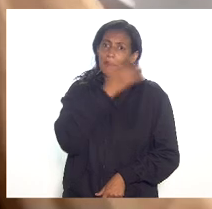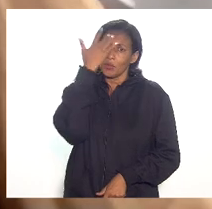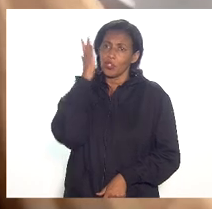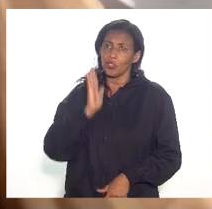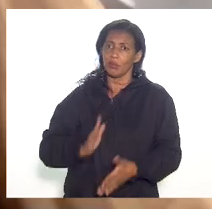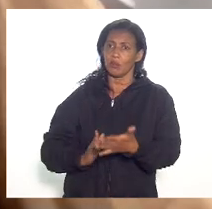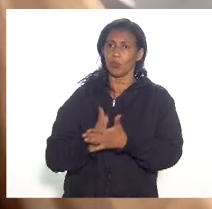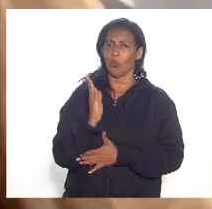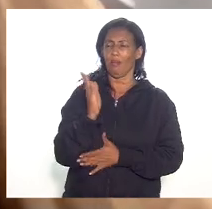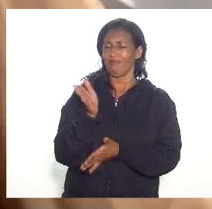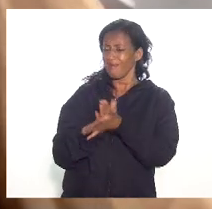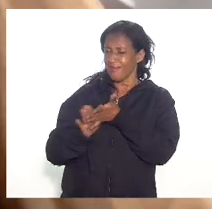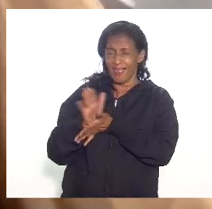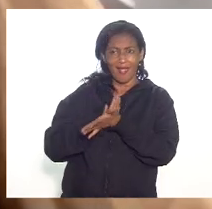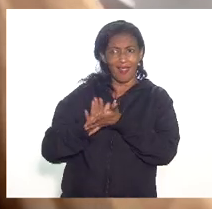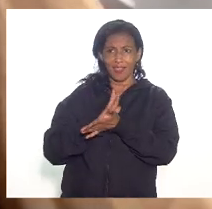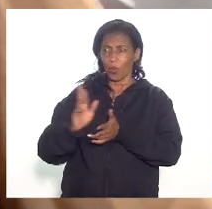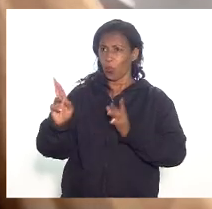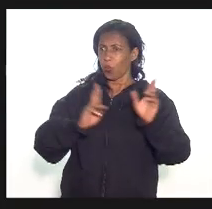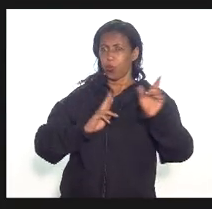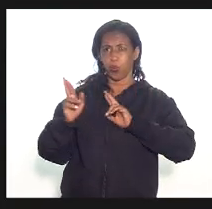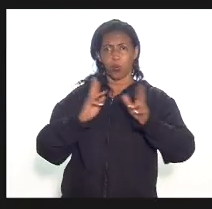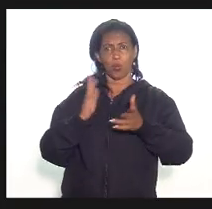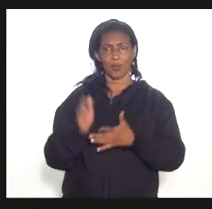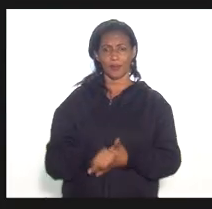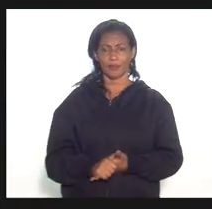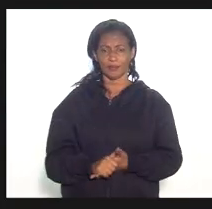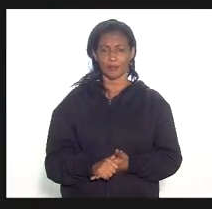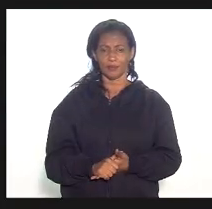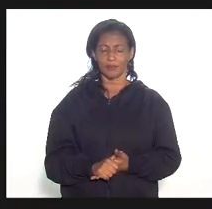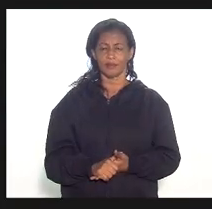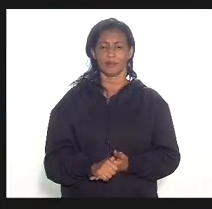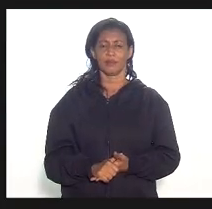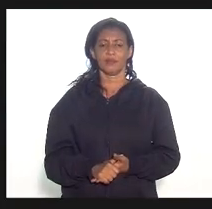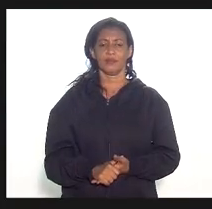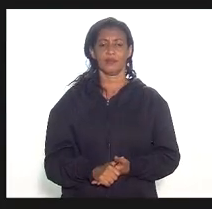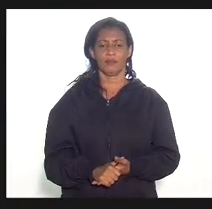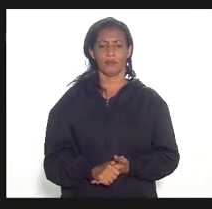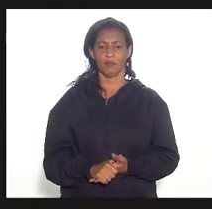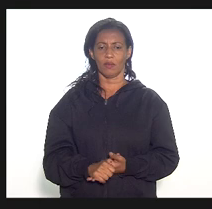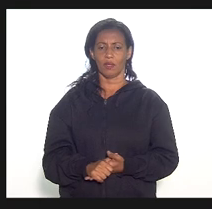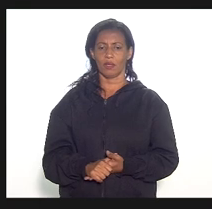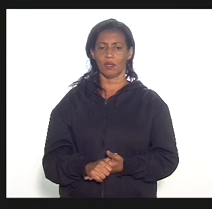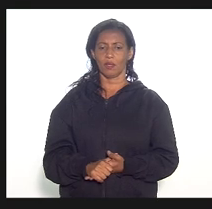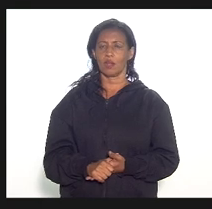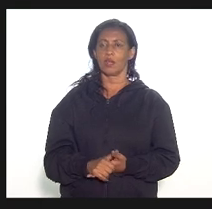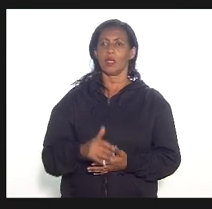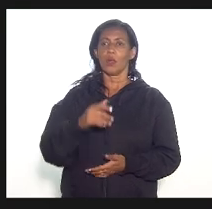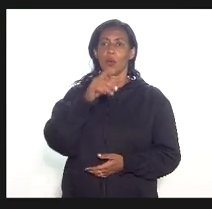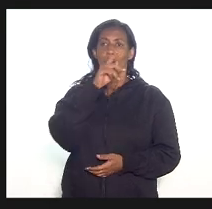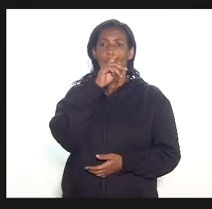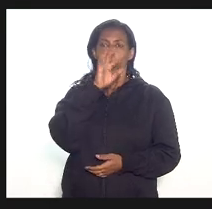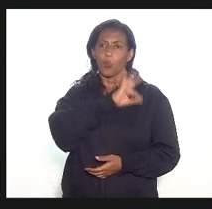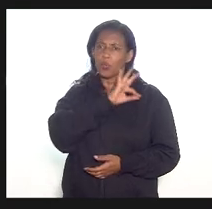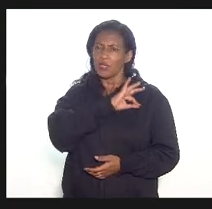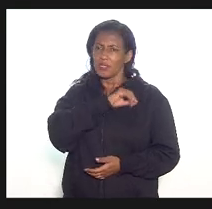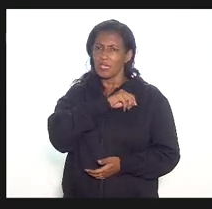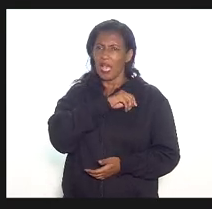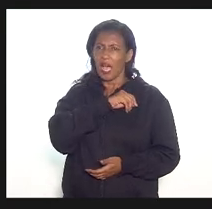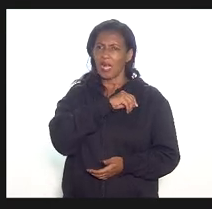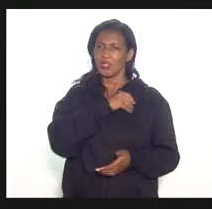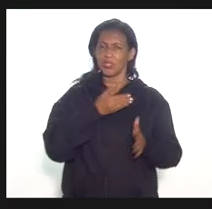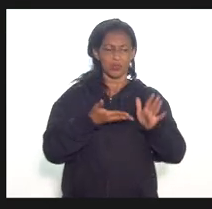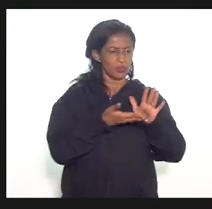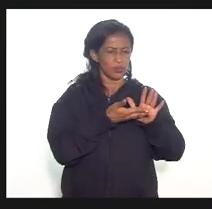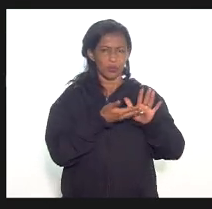nada até agora a readmissão de policiais civis e militares que foram excluídos mesmo